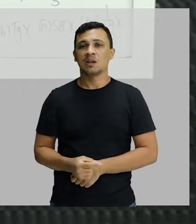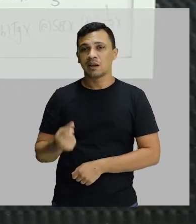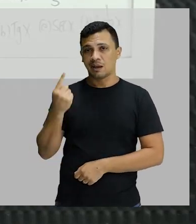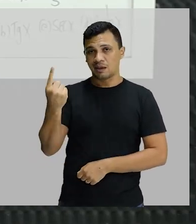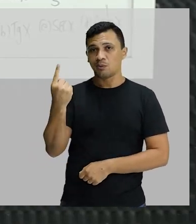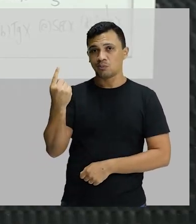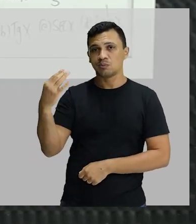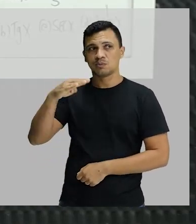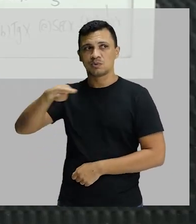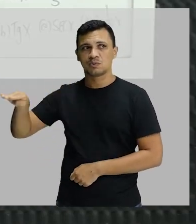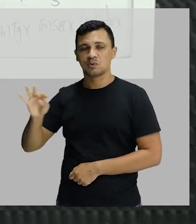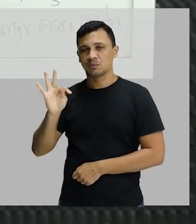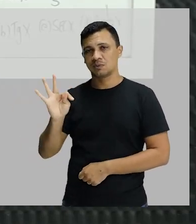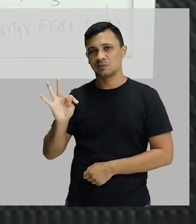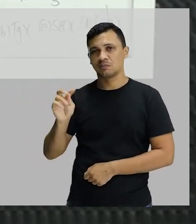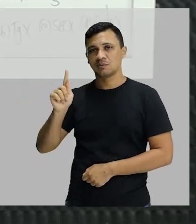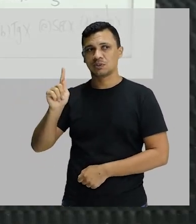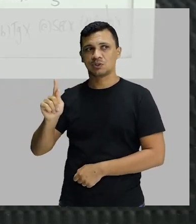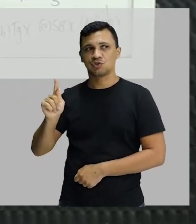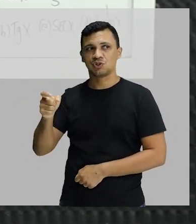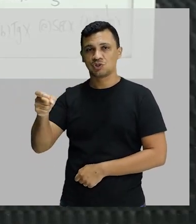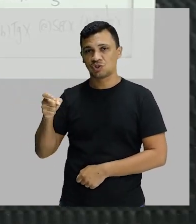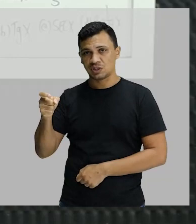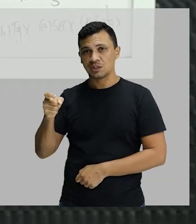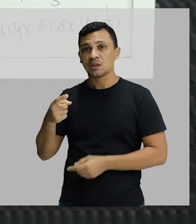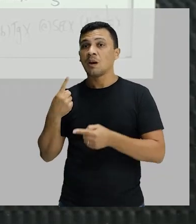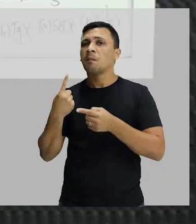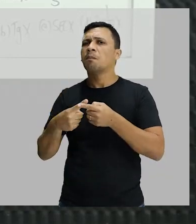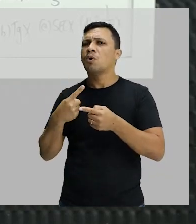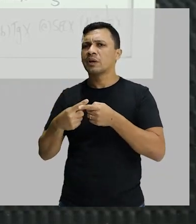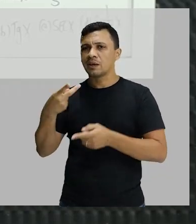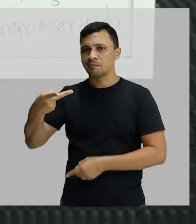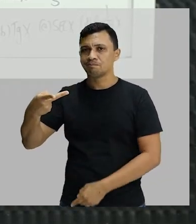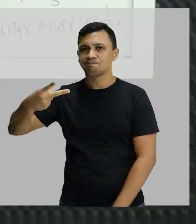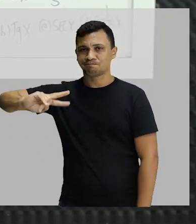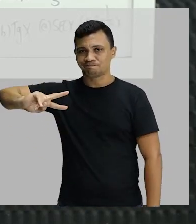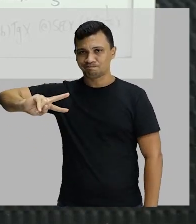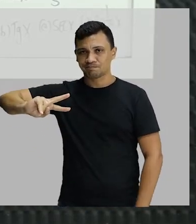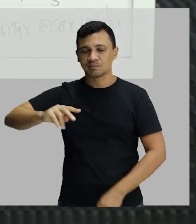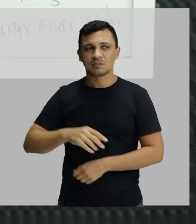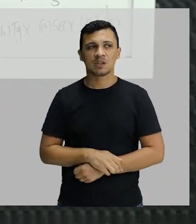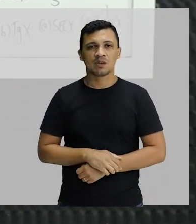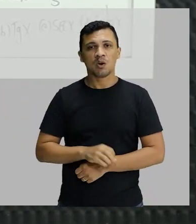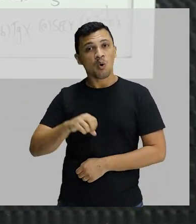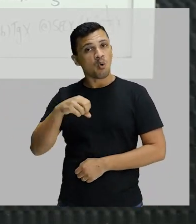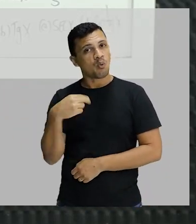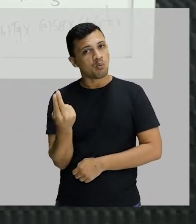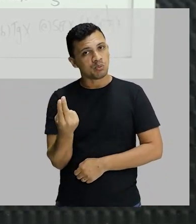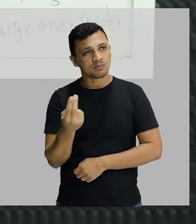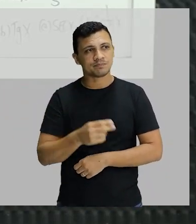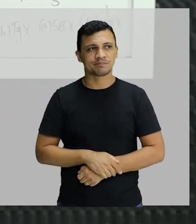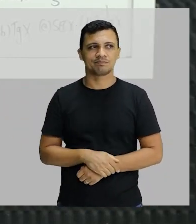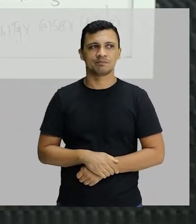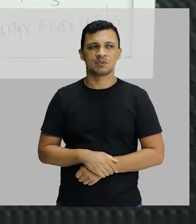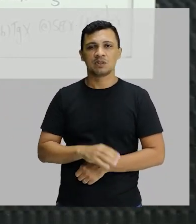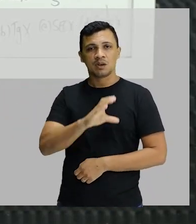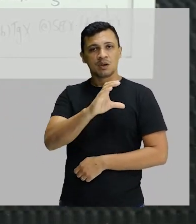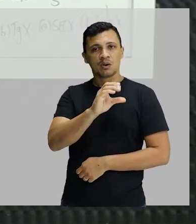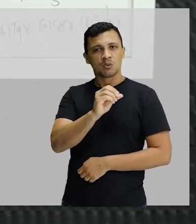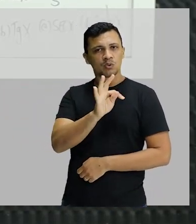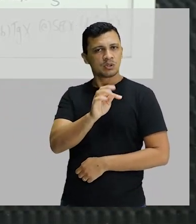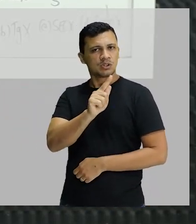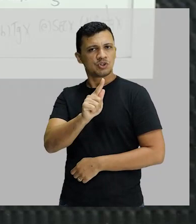sobre a tangente, porque ela é inversa. Ou você pode dizer, né, que a cotangente